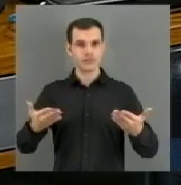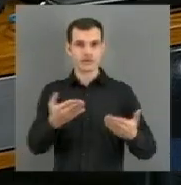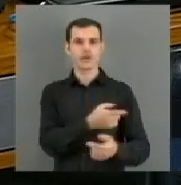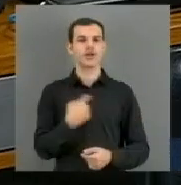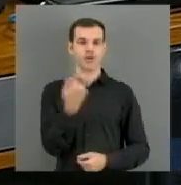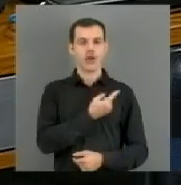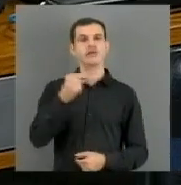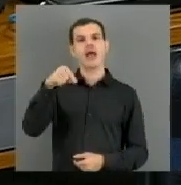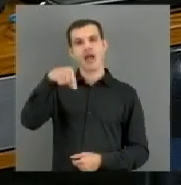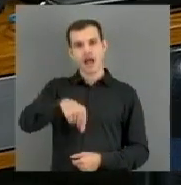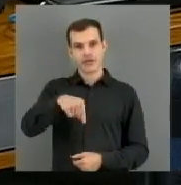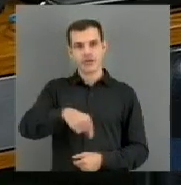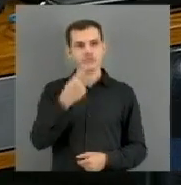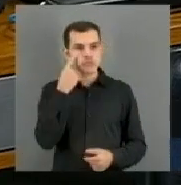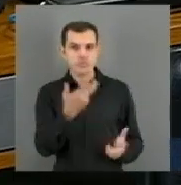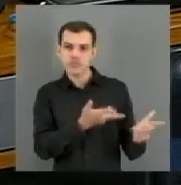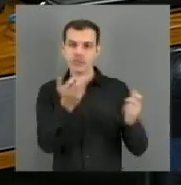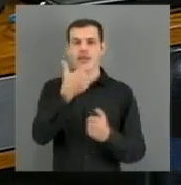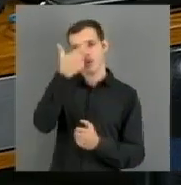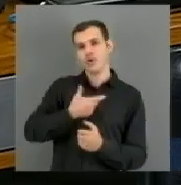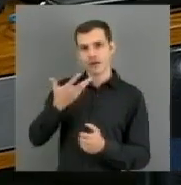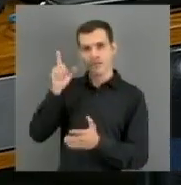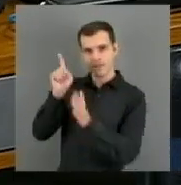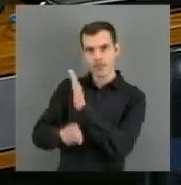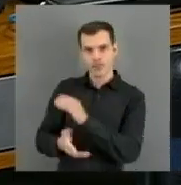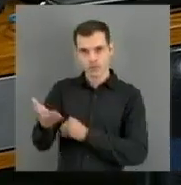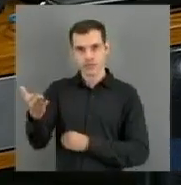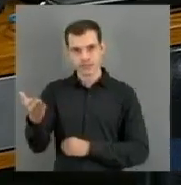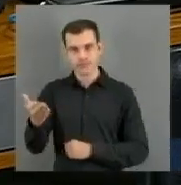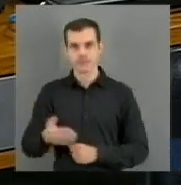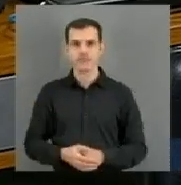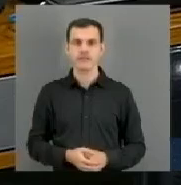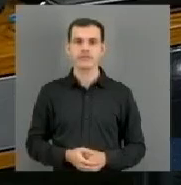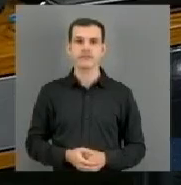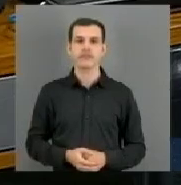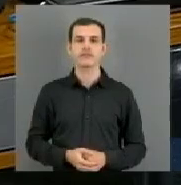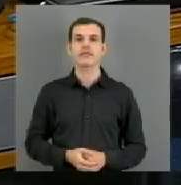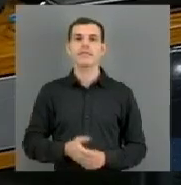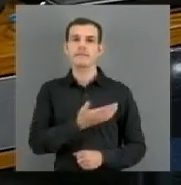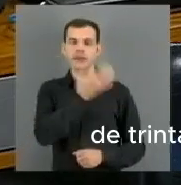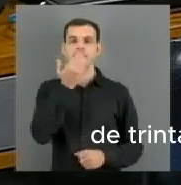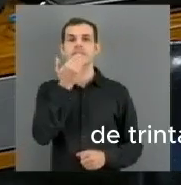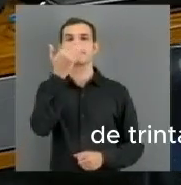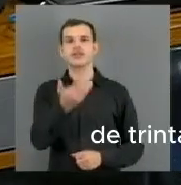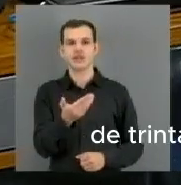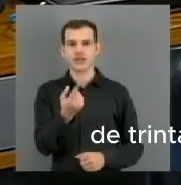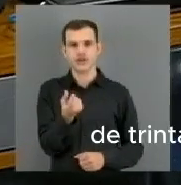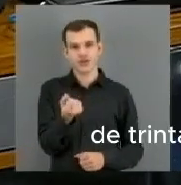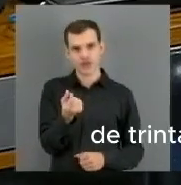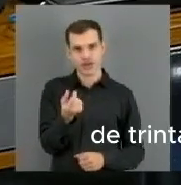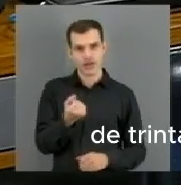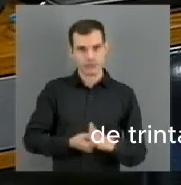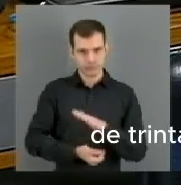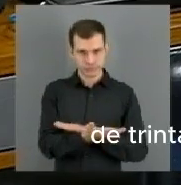estamos aqui vendo, e eu vou lhe perguntar, com uma pedido de propina de 35